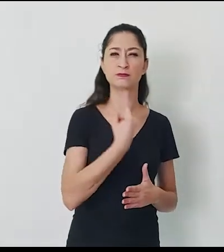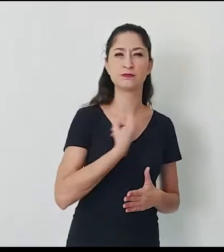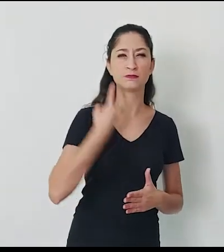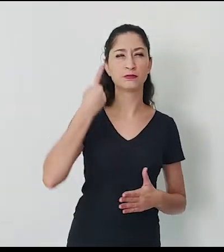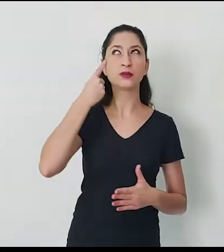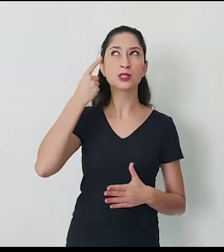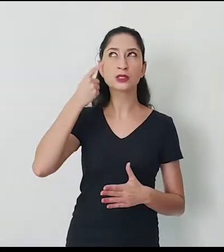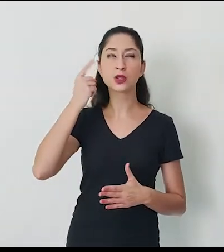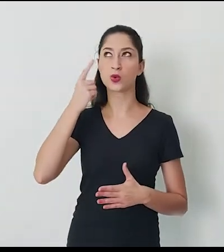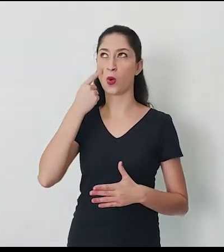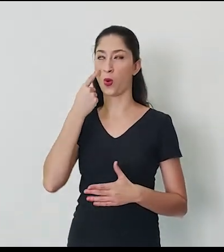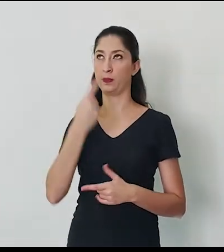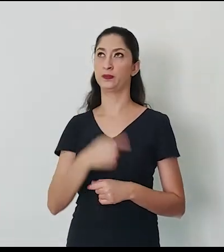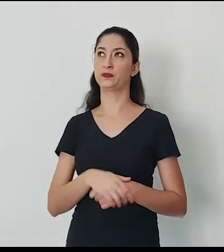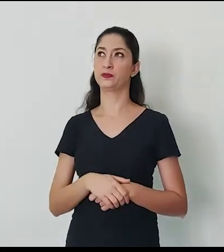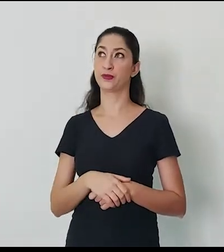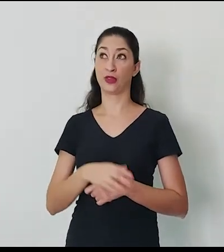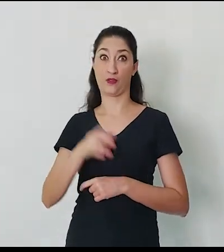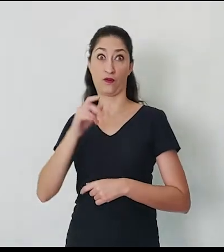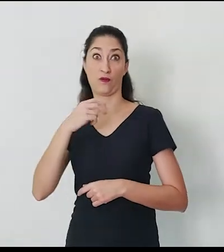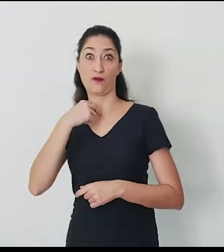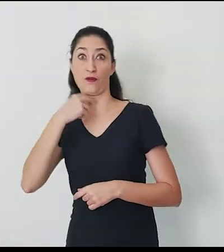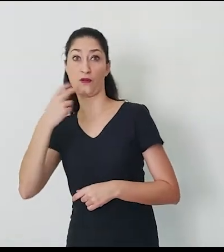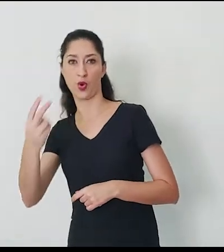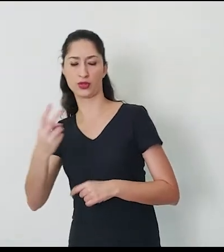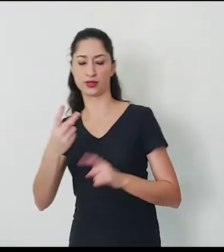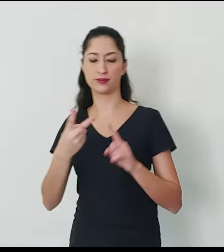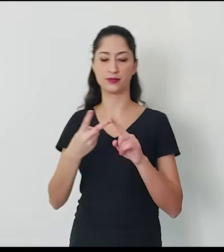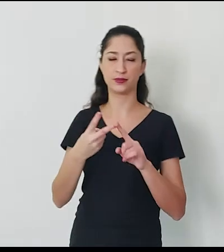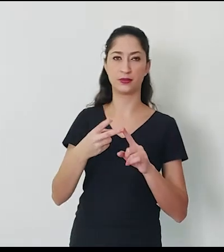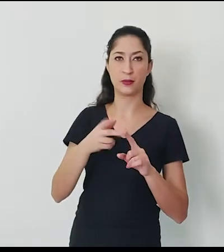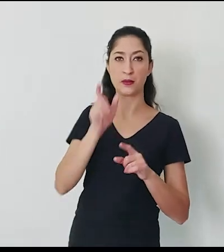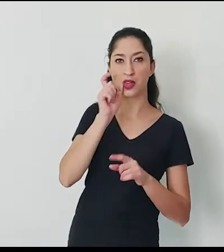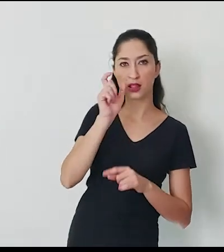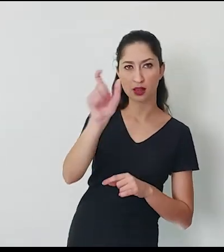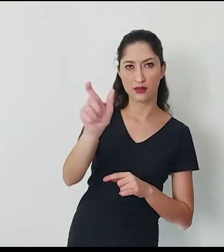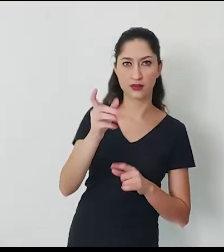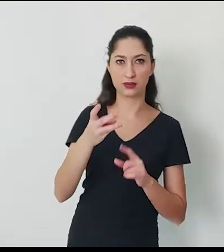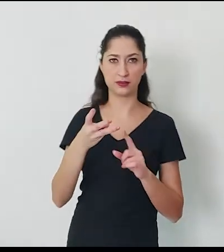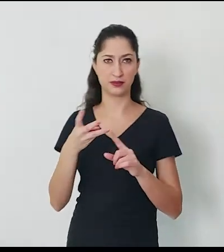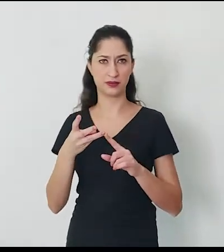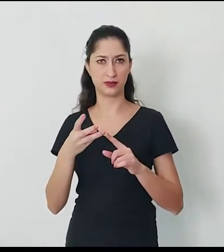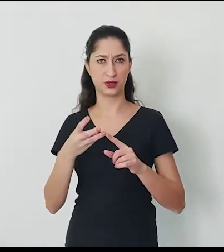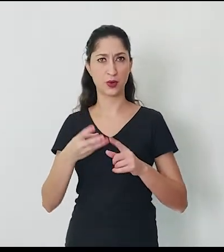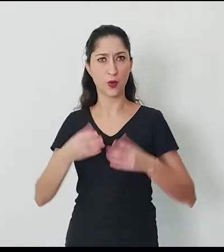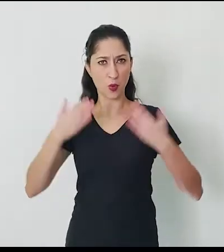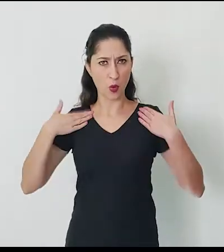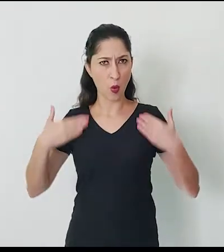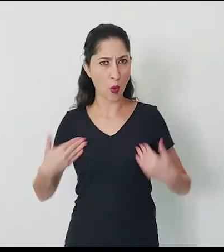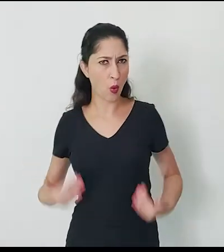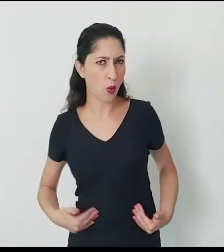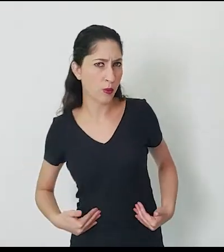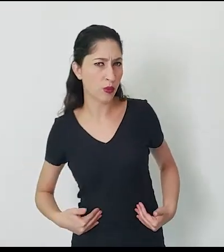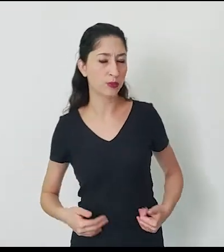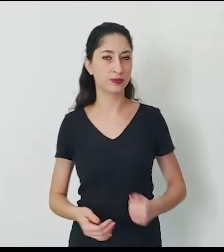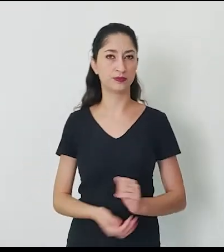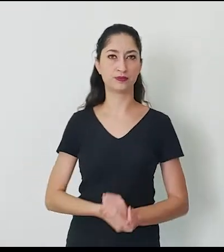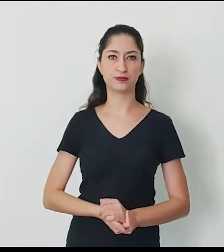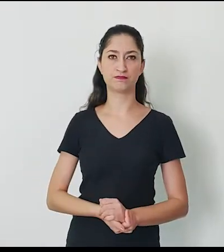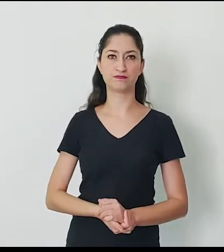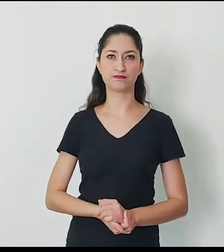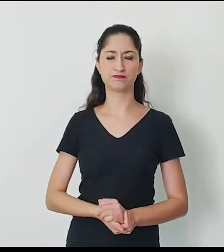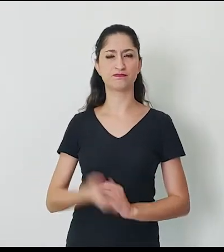gente pensando nessas ideias, assim, bem fragmentadas, sabe? Tipo assim, voz, palavra, corpo.